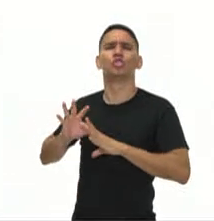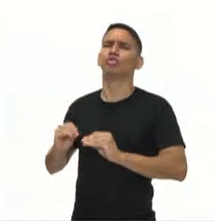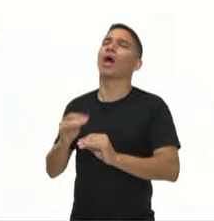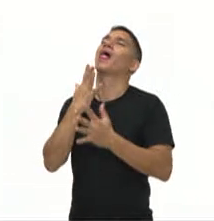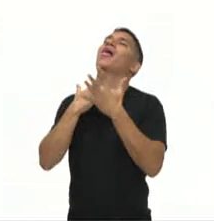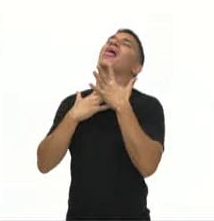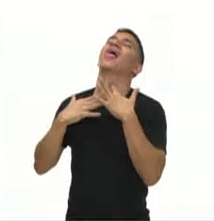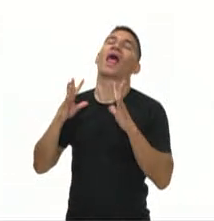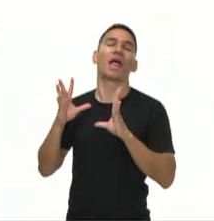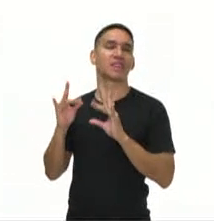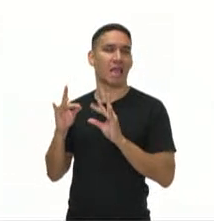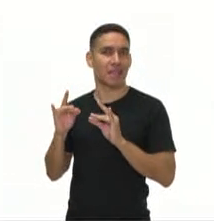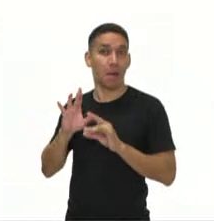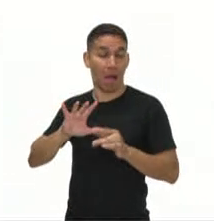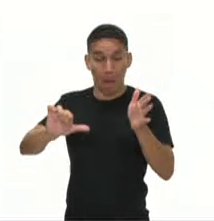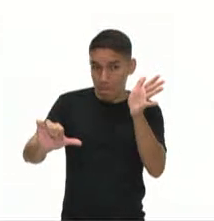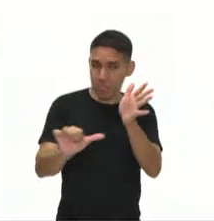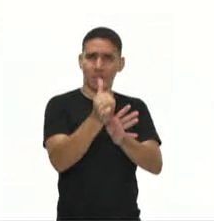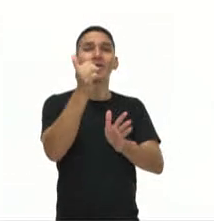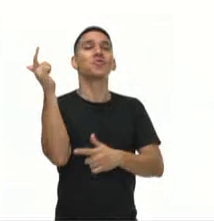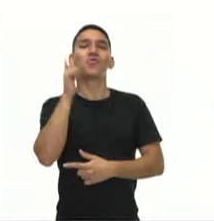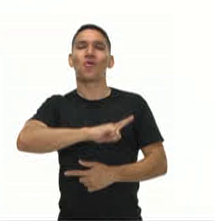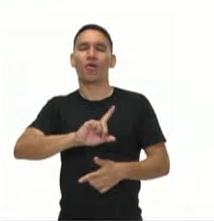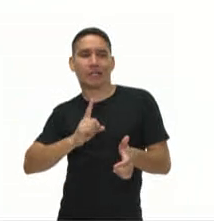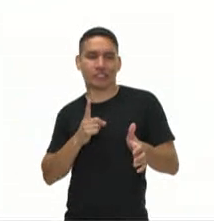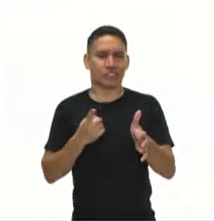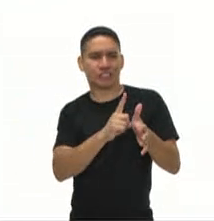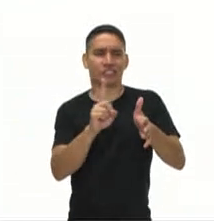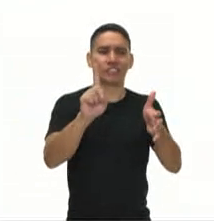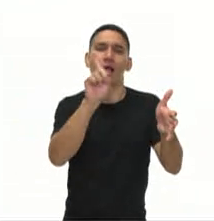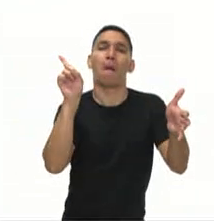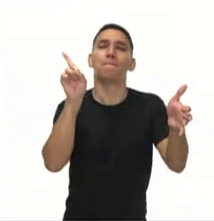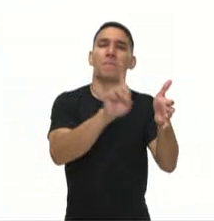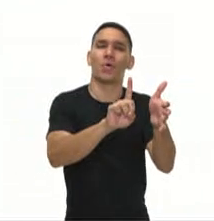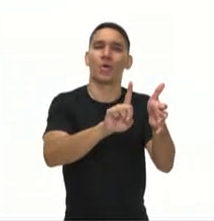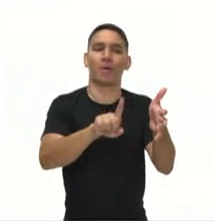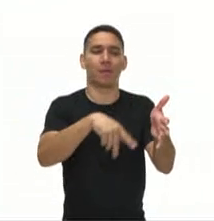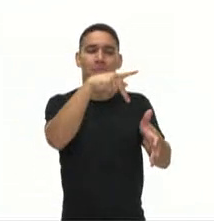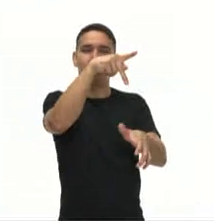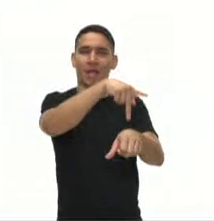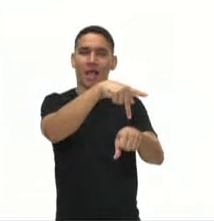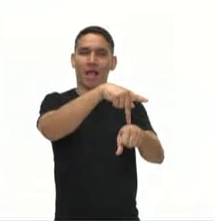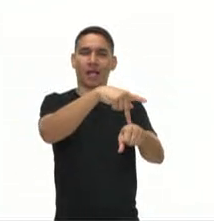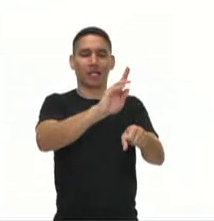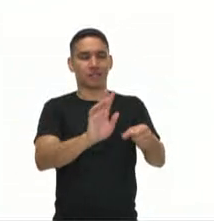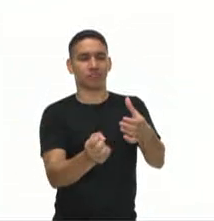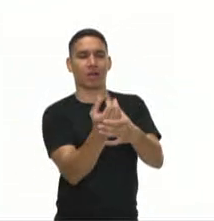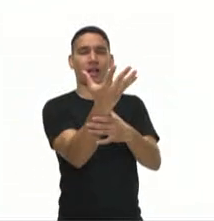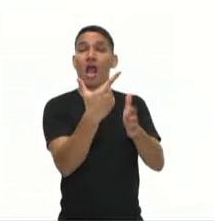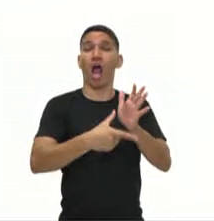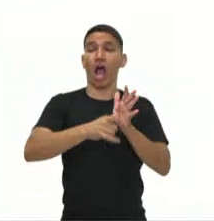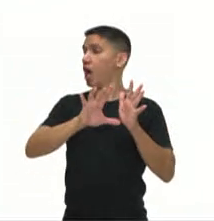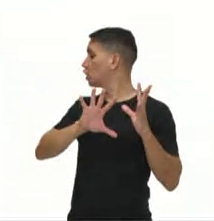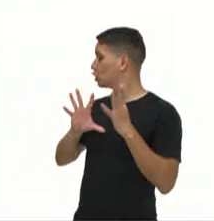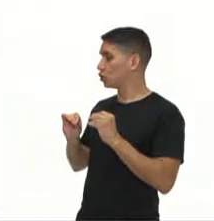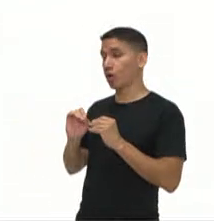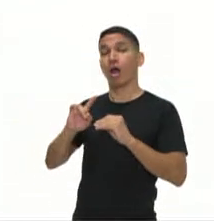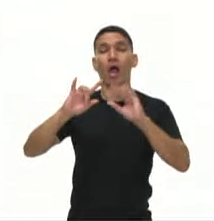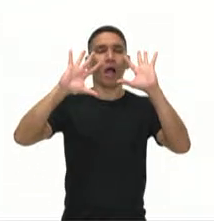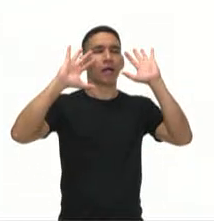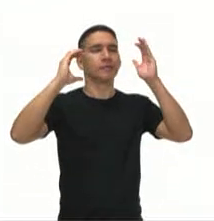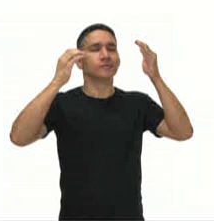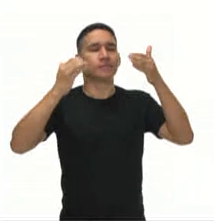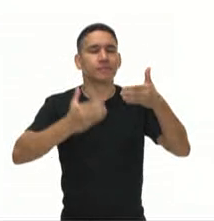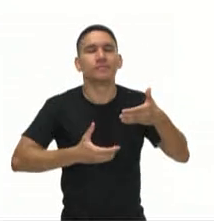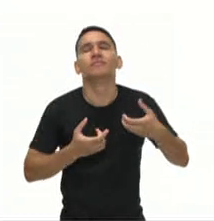sede, mas ele conseguiu ser o primeiro a chegar ao chafariz de pedra, antes de todos. De olhos